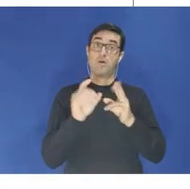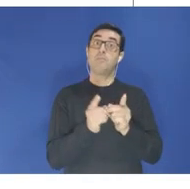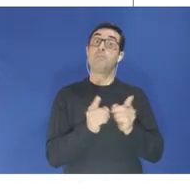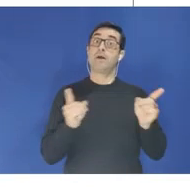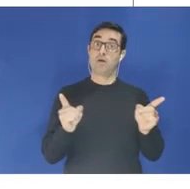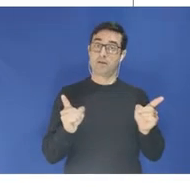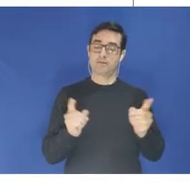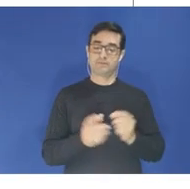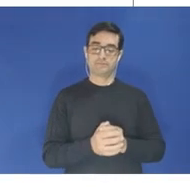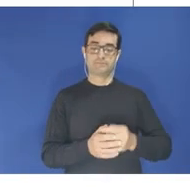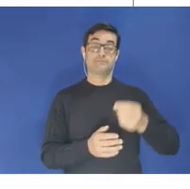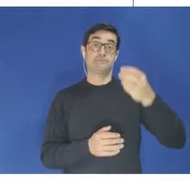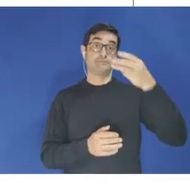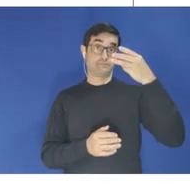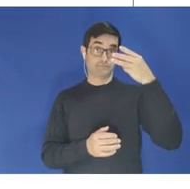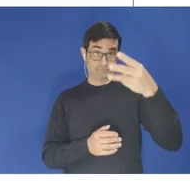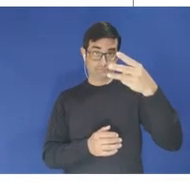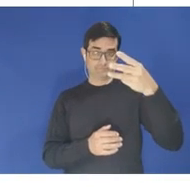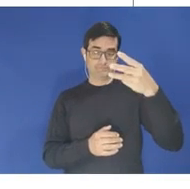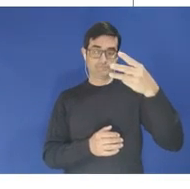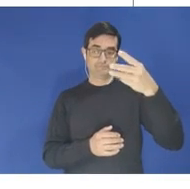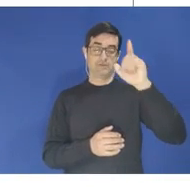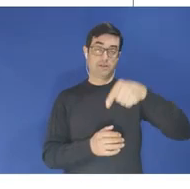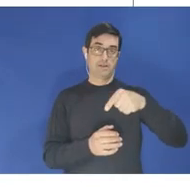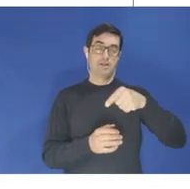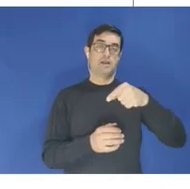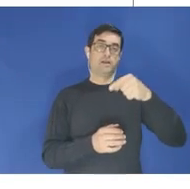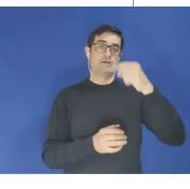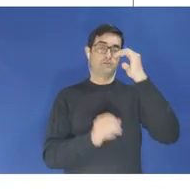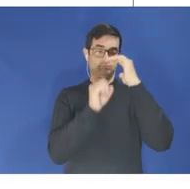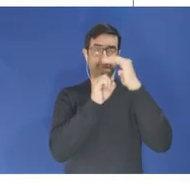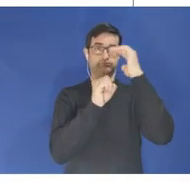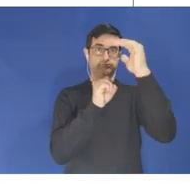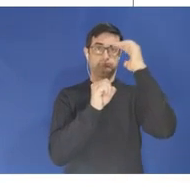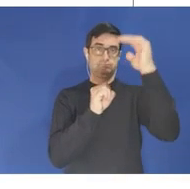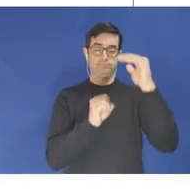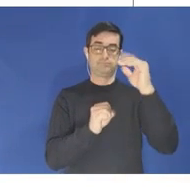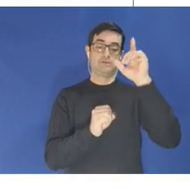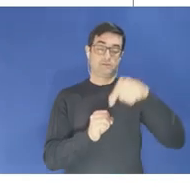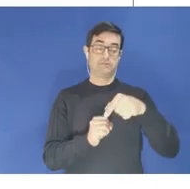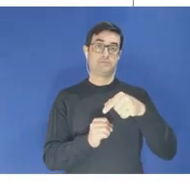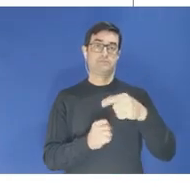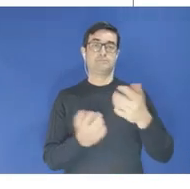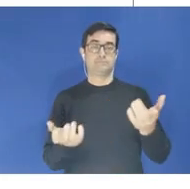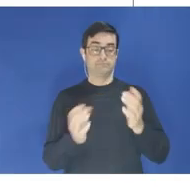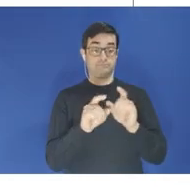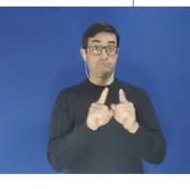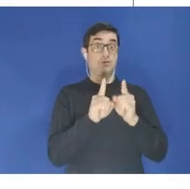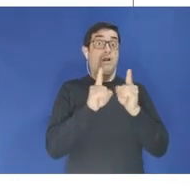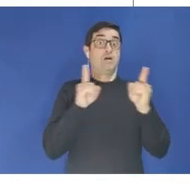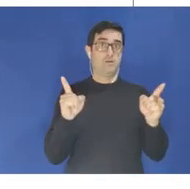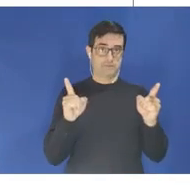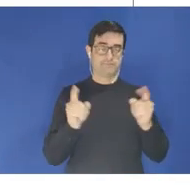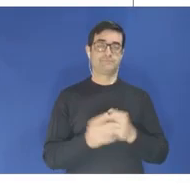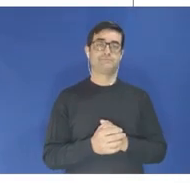raio é maior. No período 3, eles têm o nível 1, nível 2 e o 3.